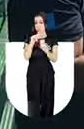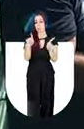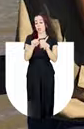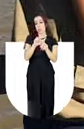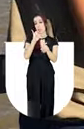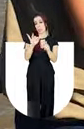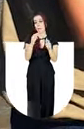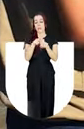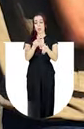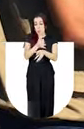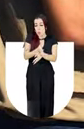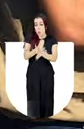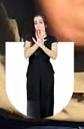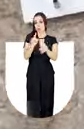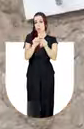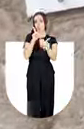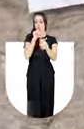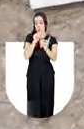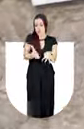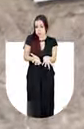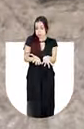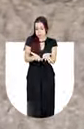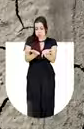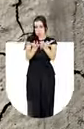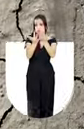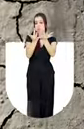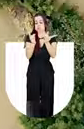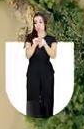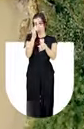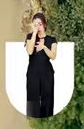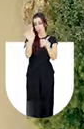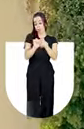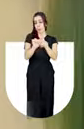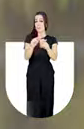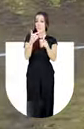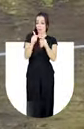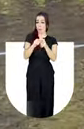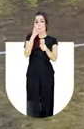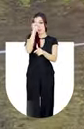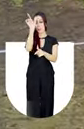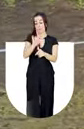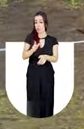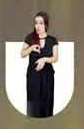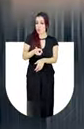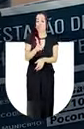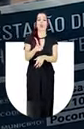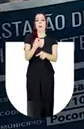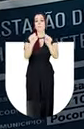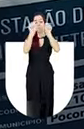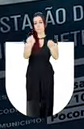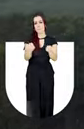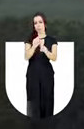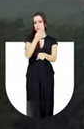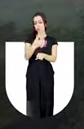que monitora e estuda tendências hidrológicas para prever eventos críticos, como secas e inundações, e adotar medidas para minimizar